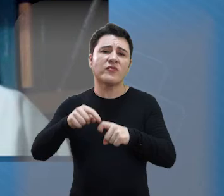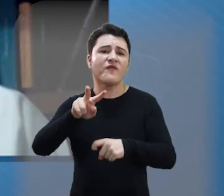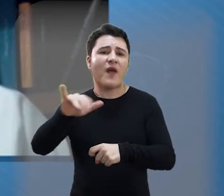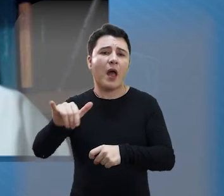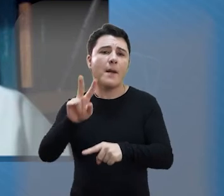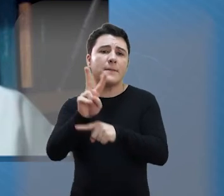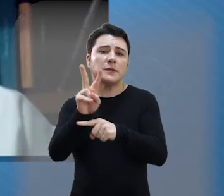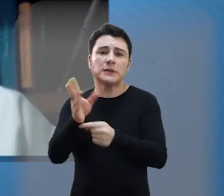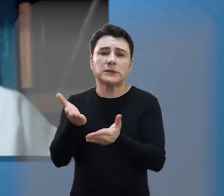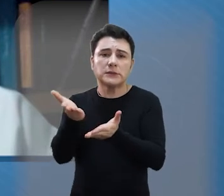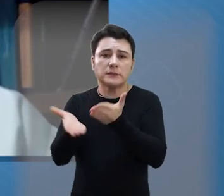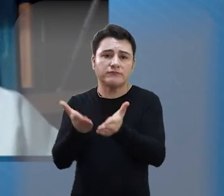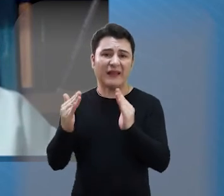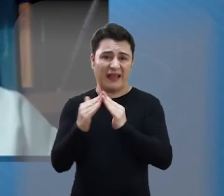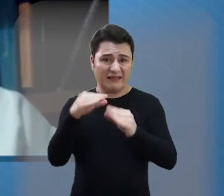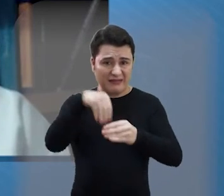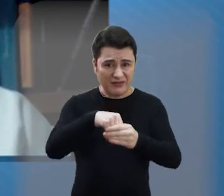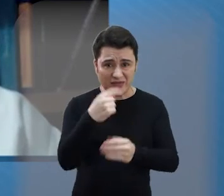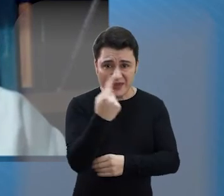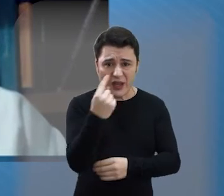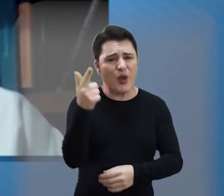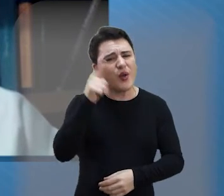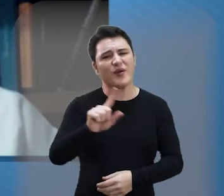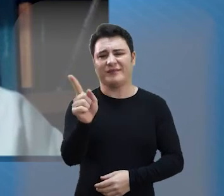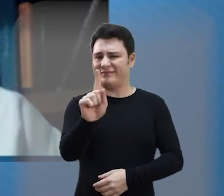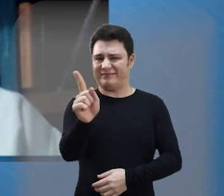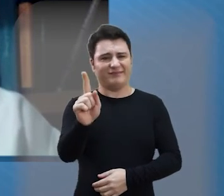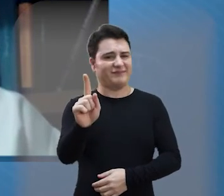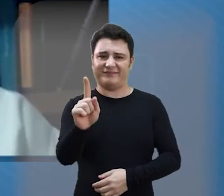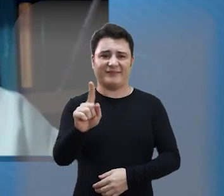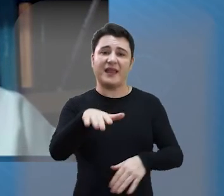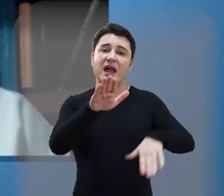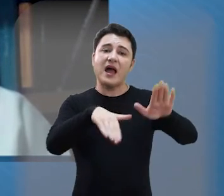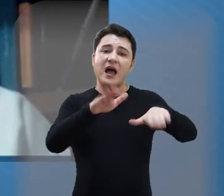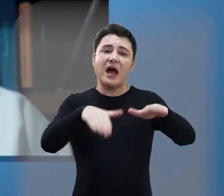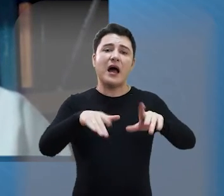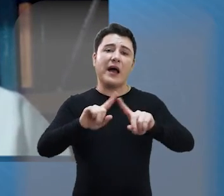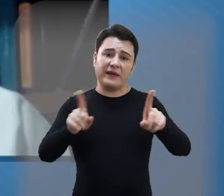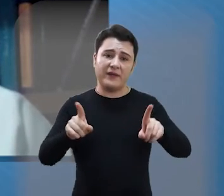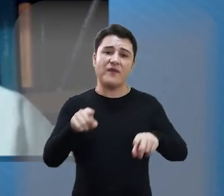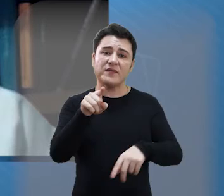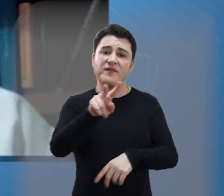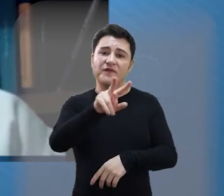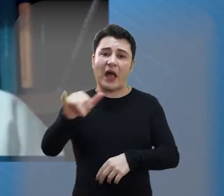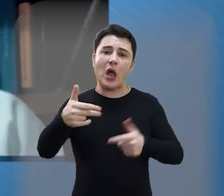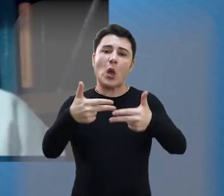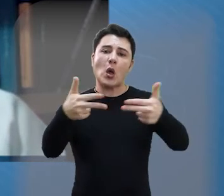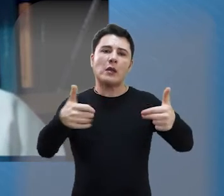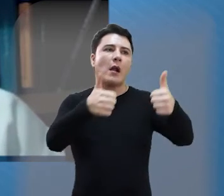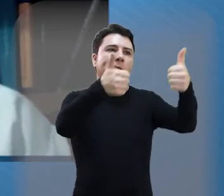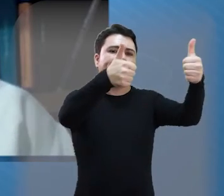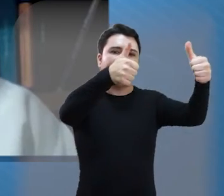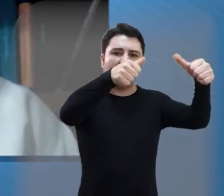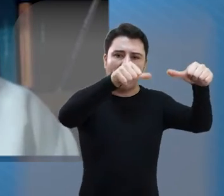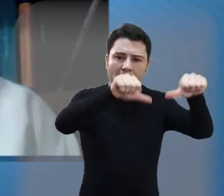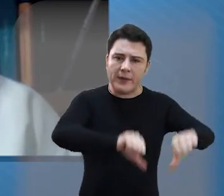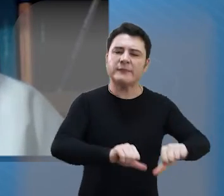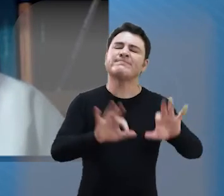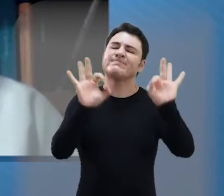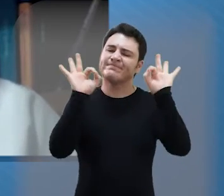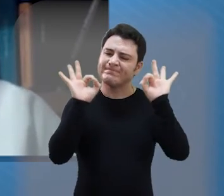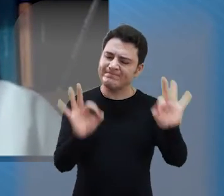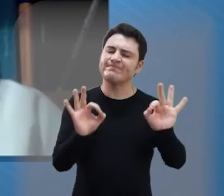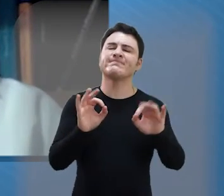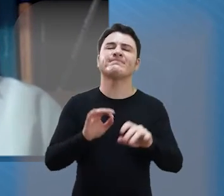vai conseguir tratar isso. Em casa, fatalmente, você não vai conseguir. Então, você vai com